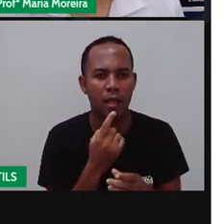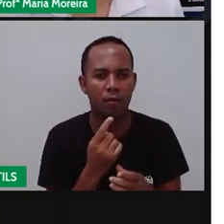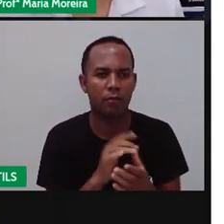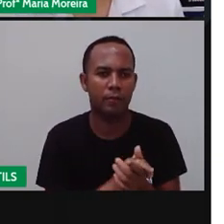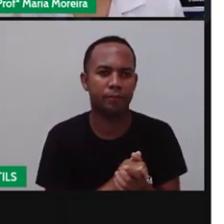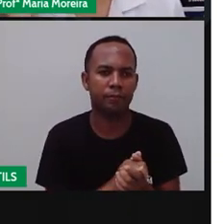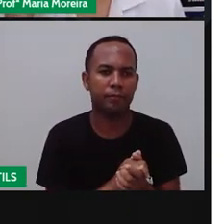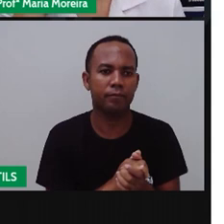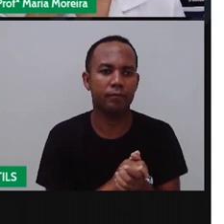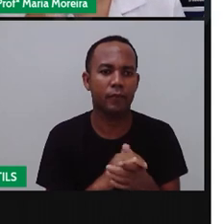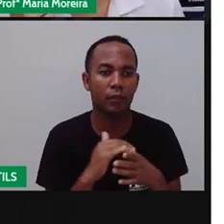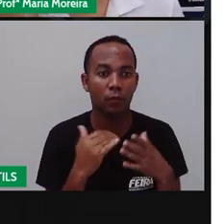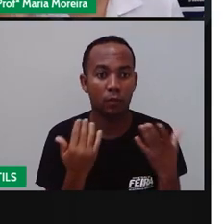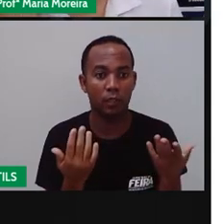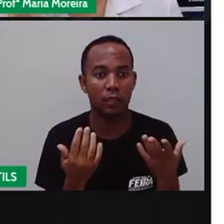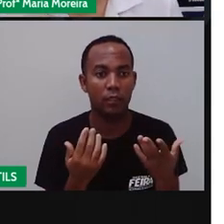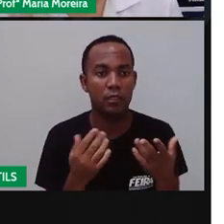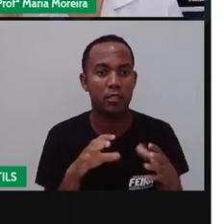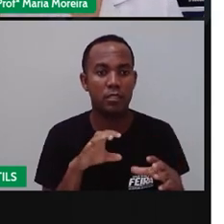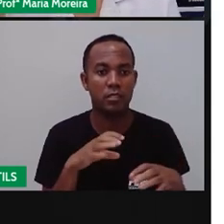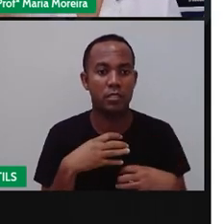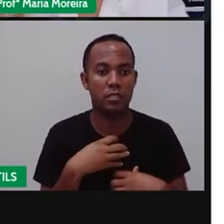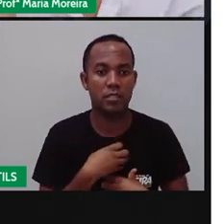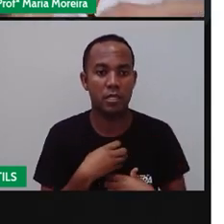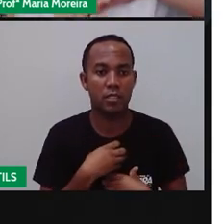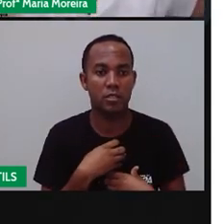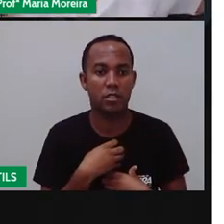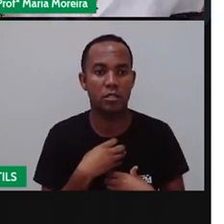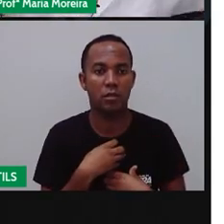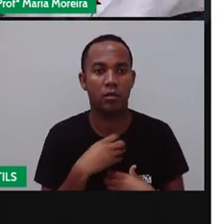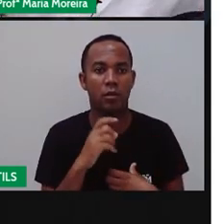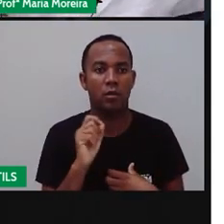língua, né? Que é onde a gente sente aí esse